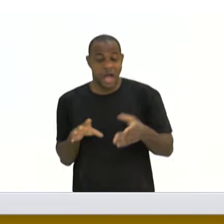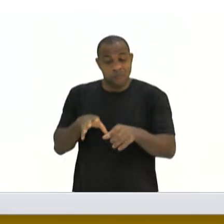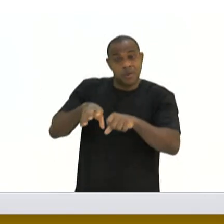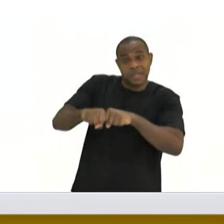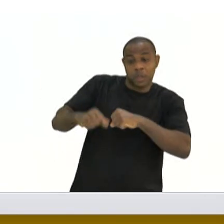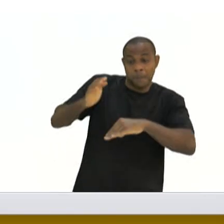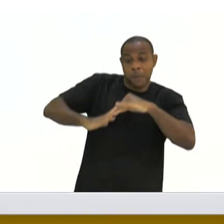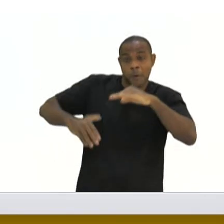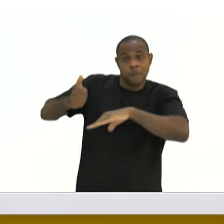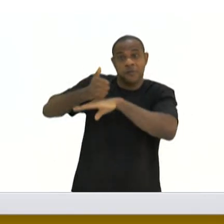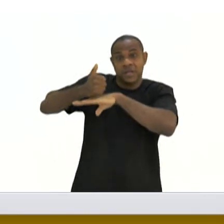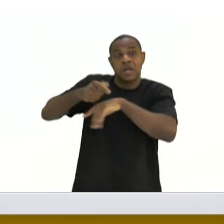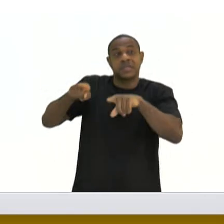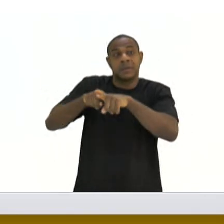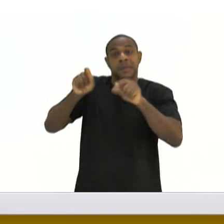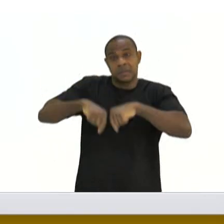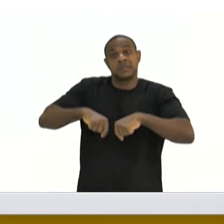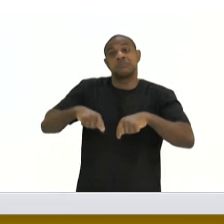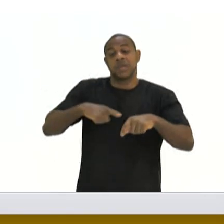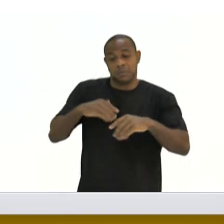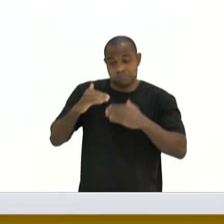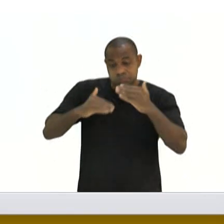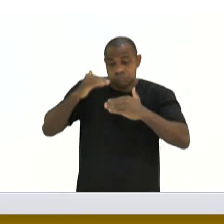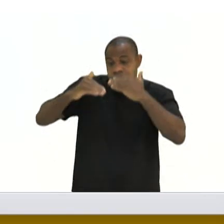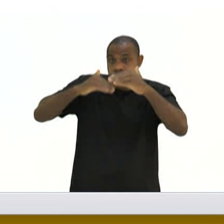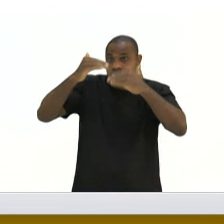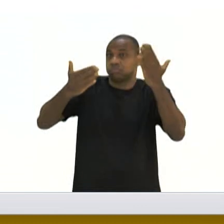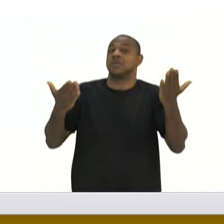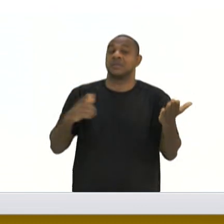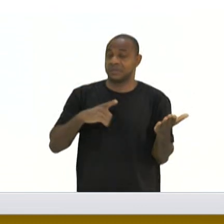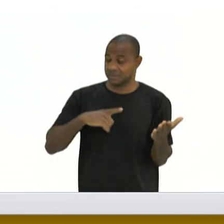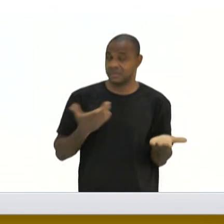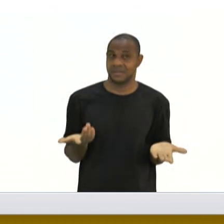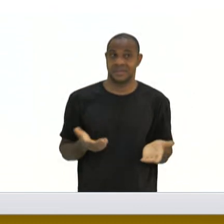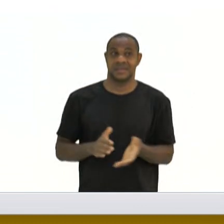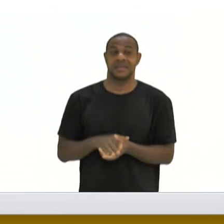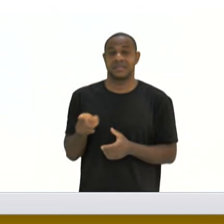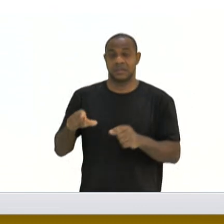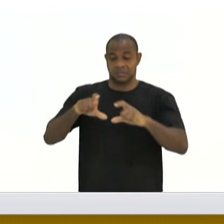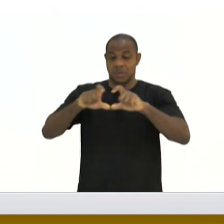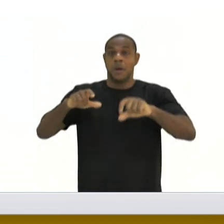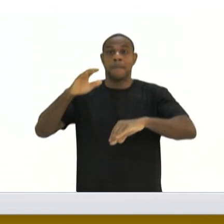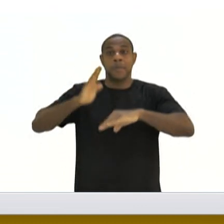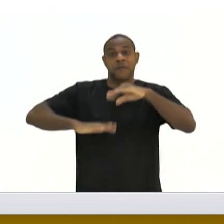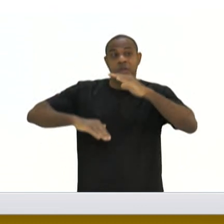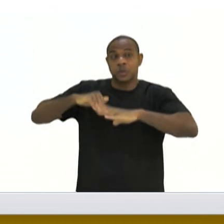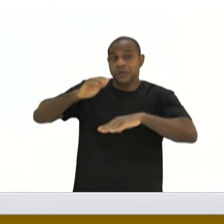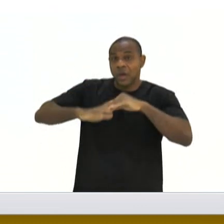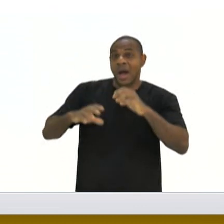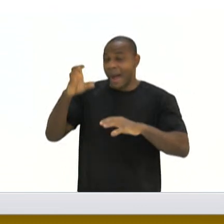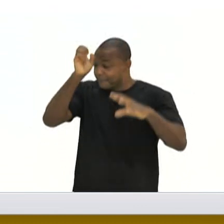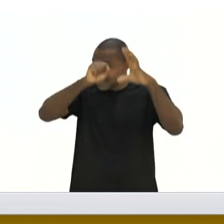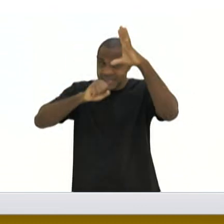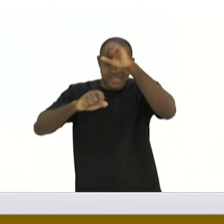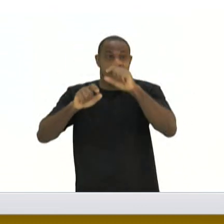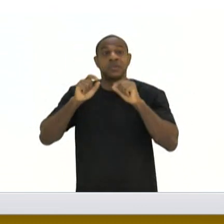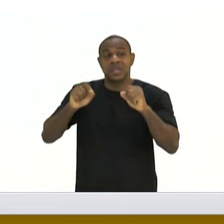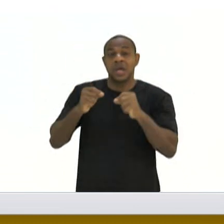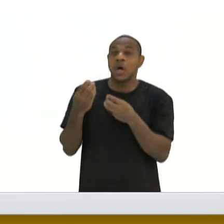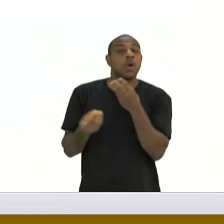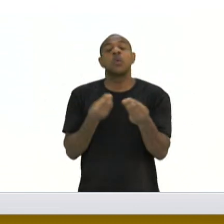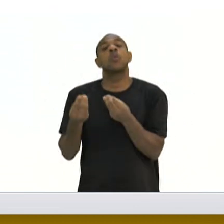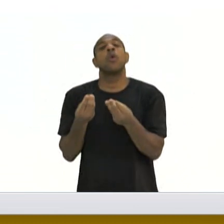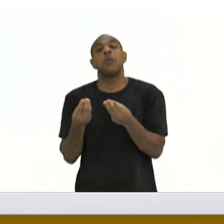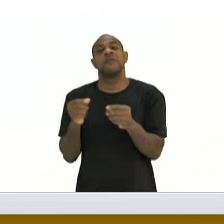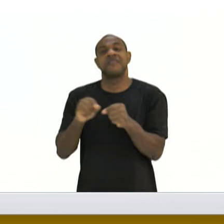formação profissional também está em alta nesse caso do texto profissionais aprenderão como